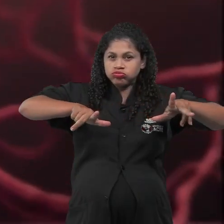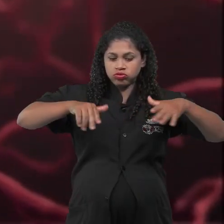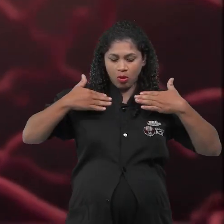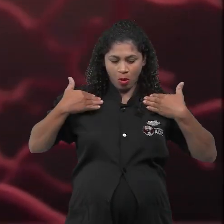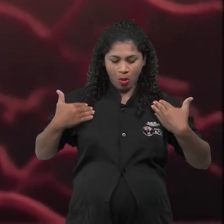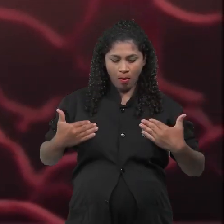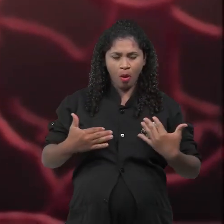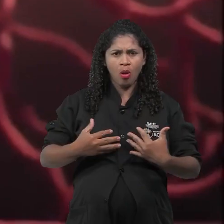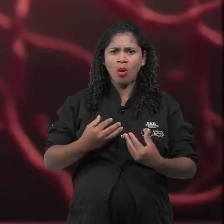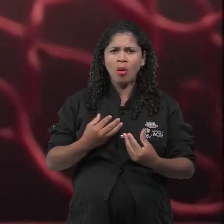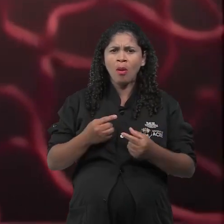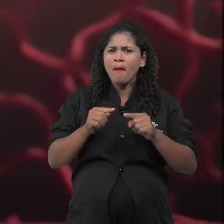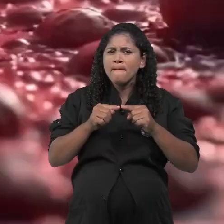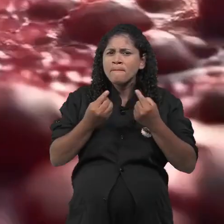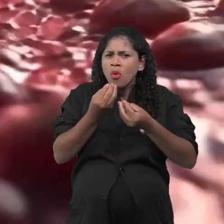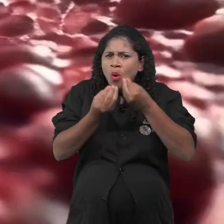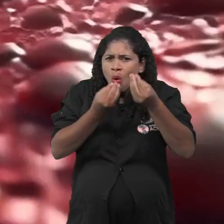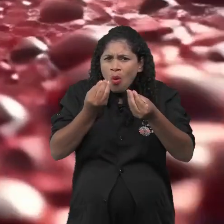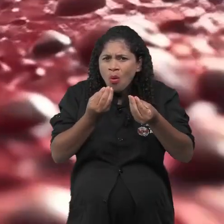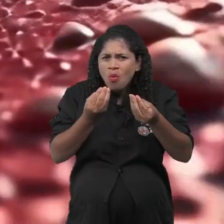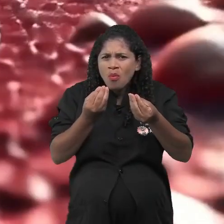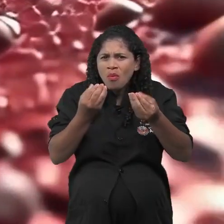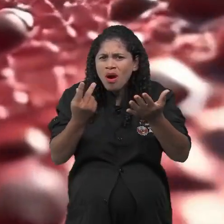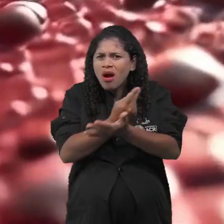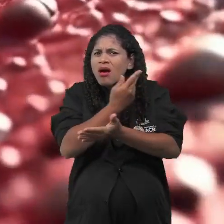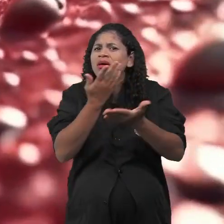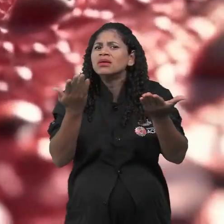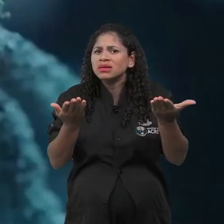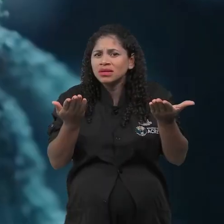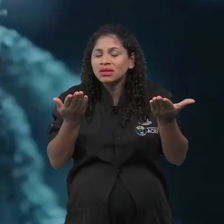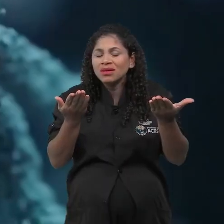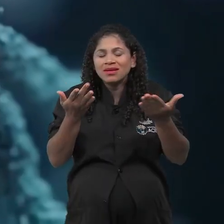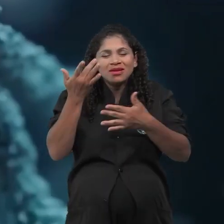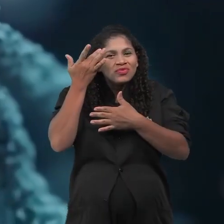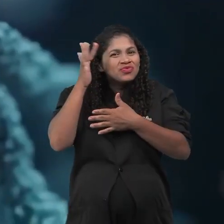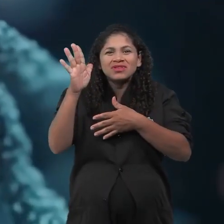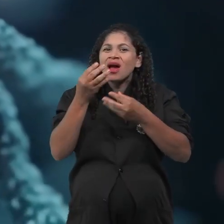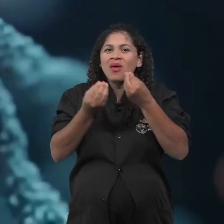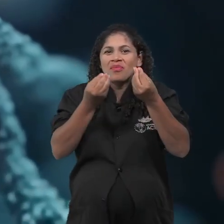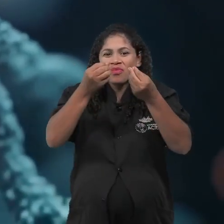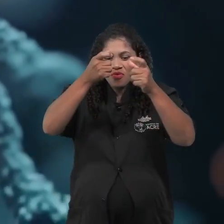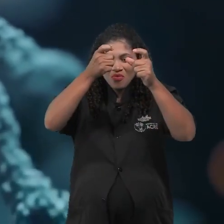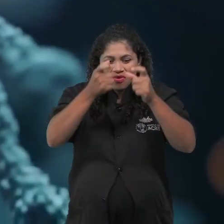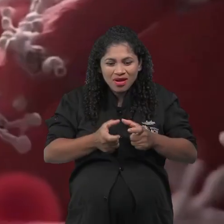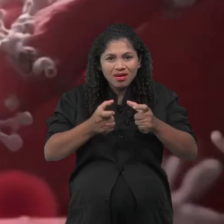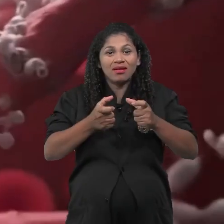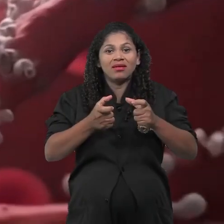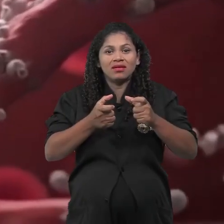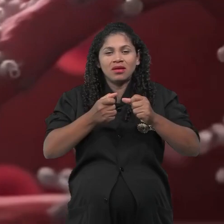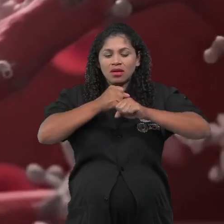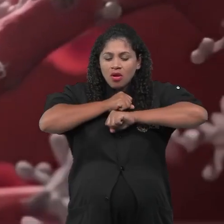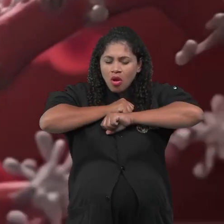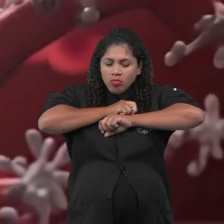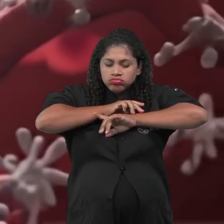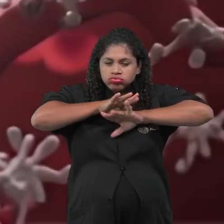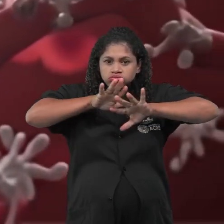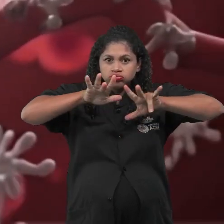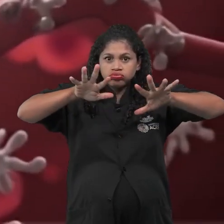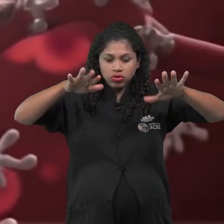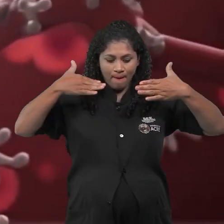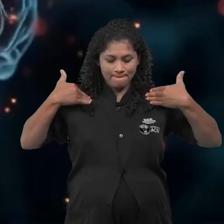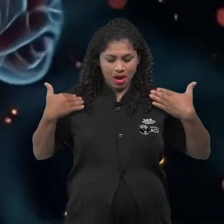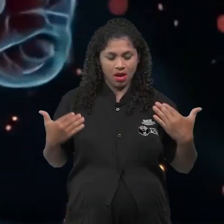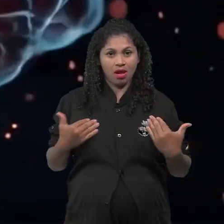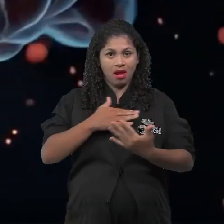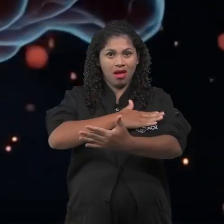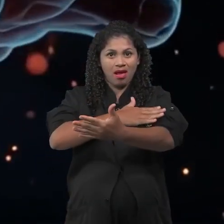agir? Na verdade, ele não sabe. Ele simplesmente se espalha e encontra os receptores que respondem à dor.